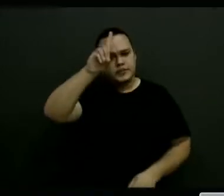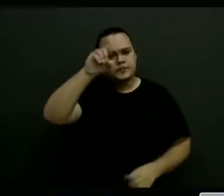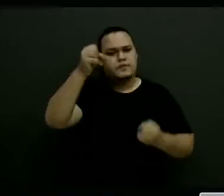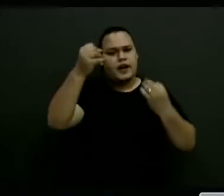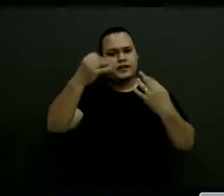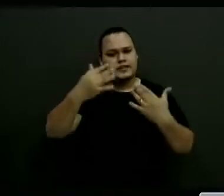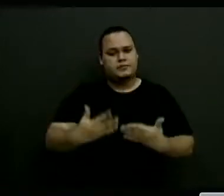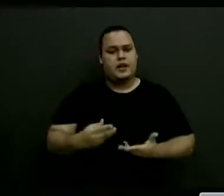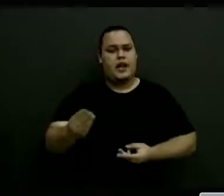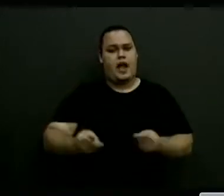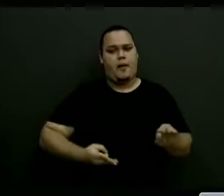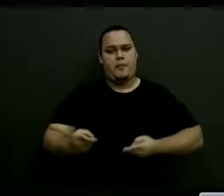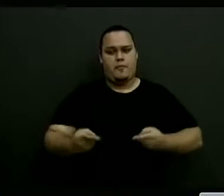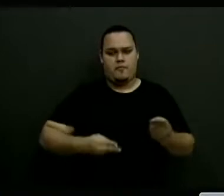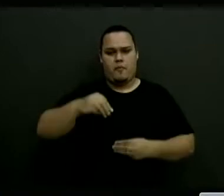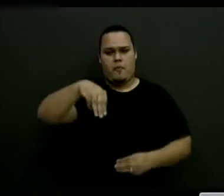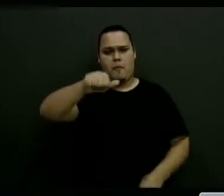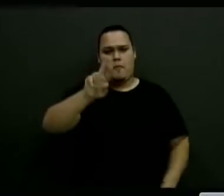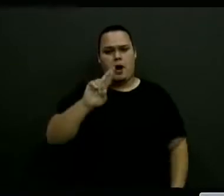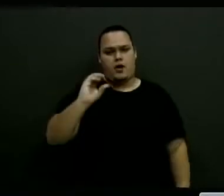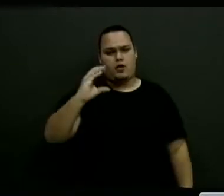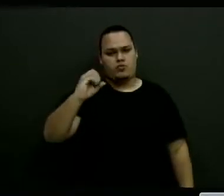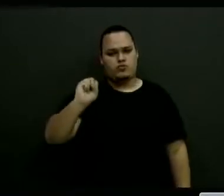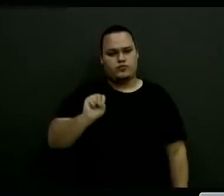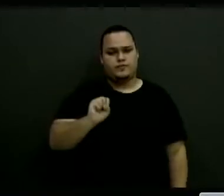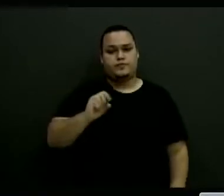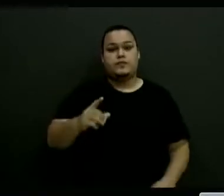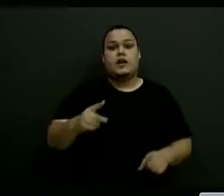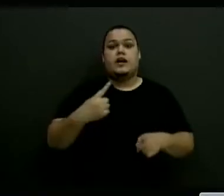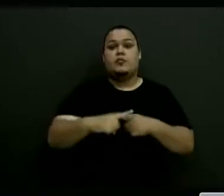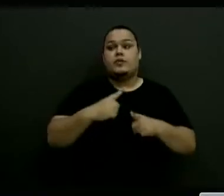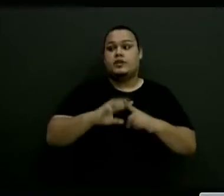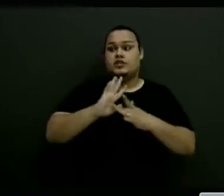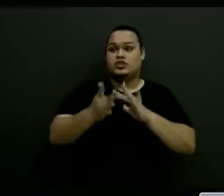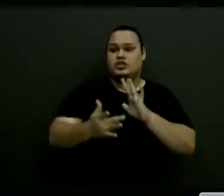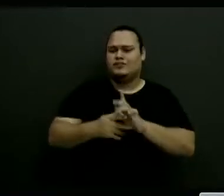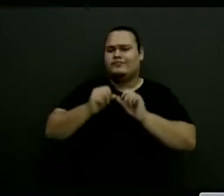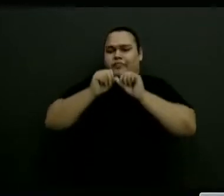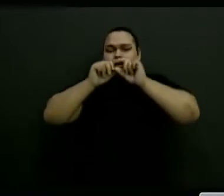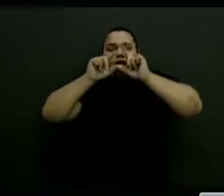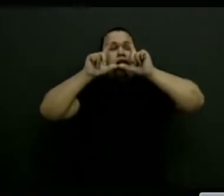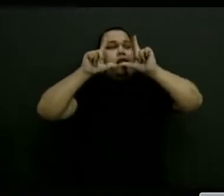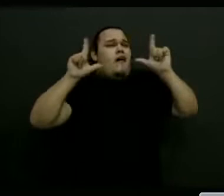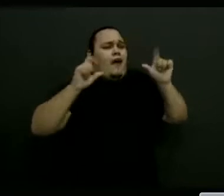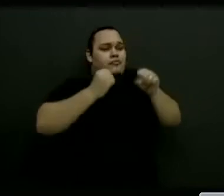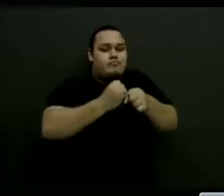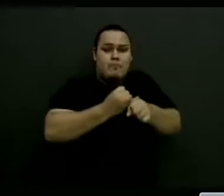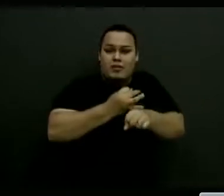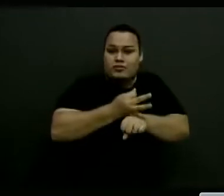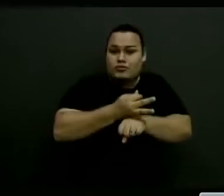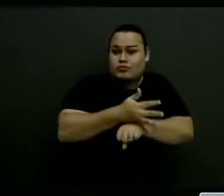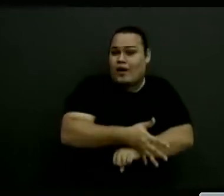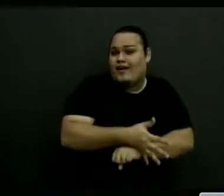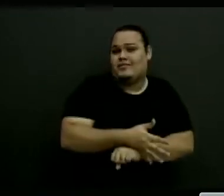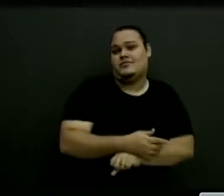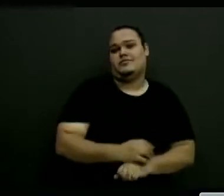Jesus se levantou muito cedo de manhã, sendo ainda muito escuro, e saiu, e se